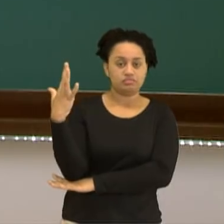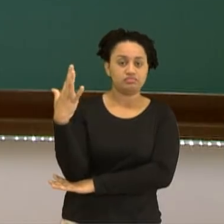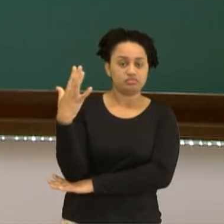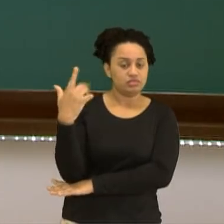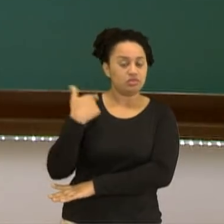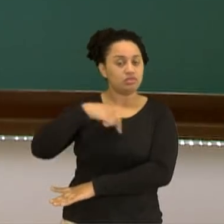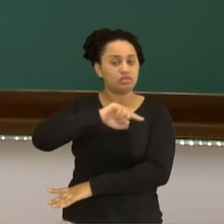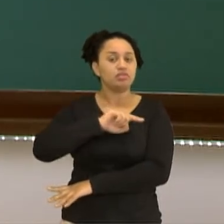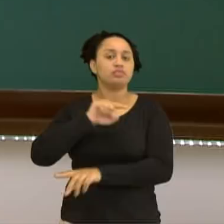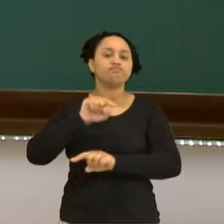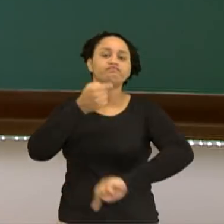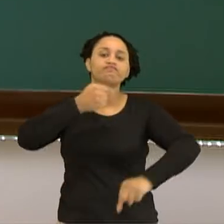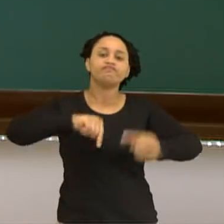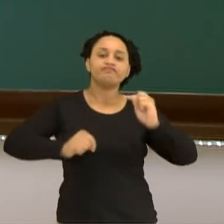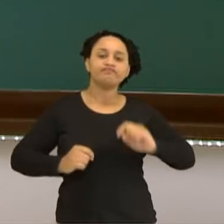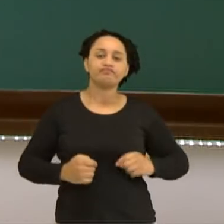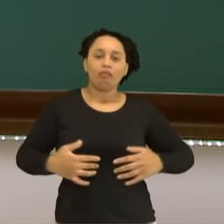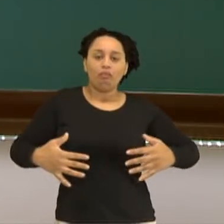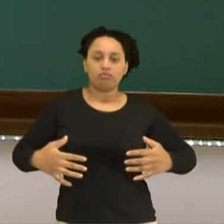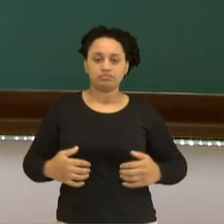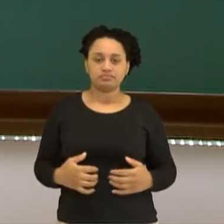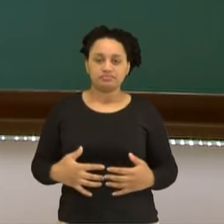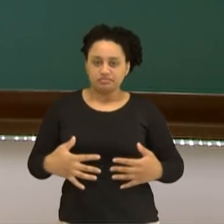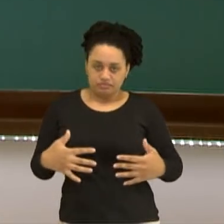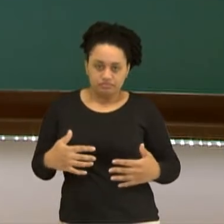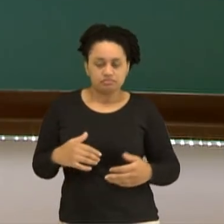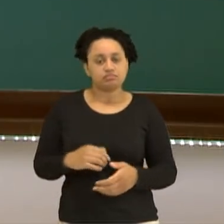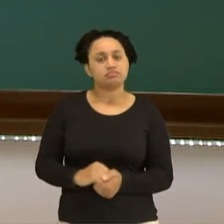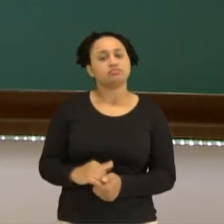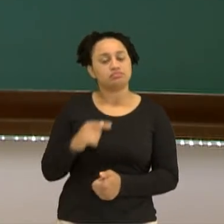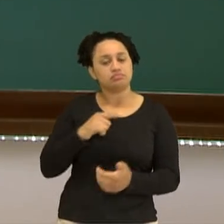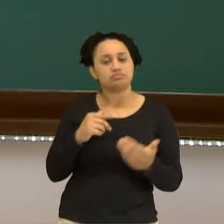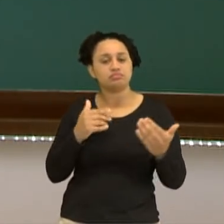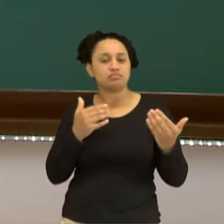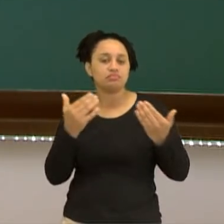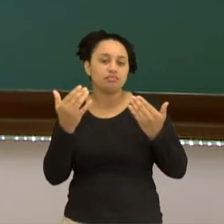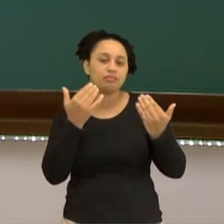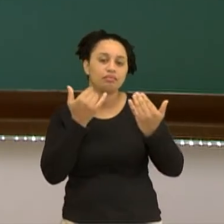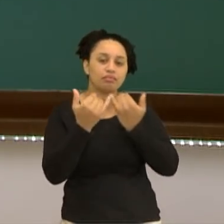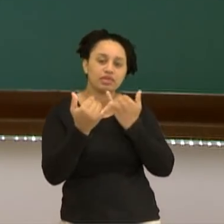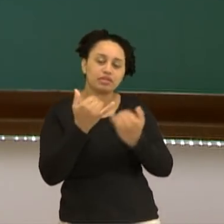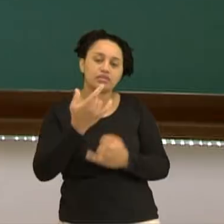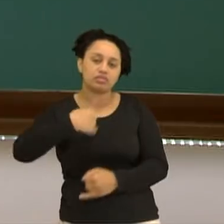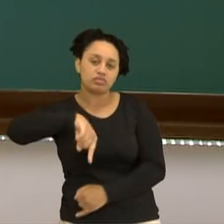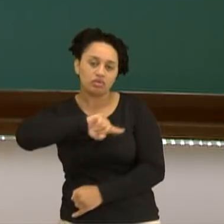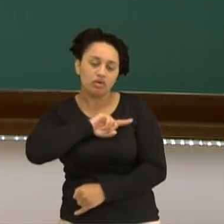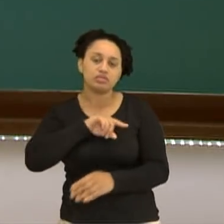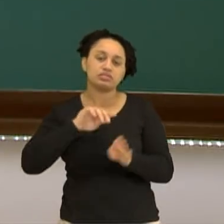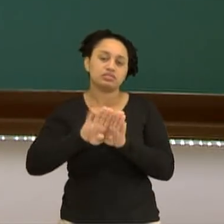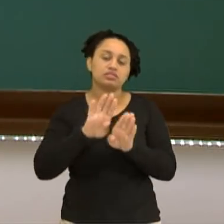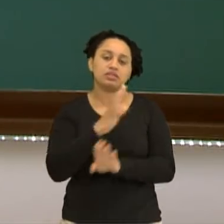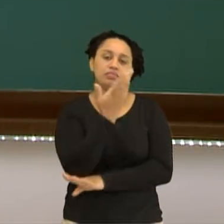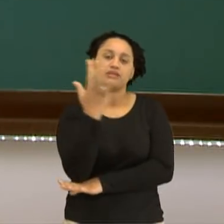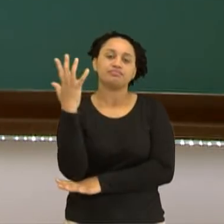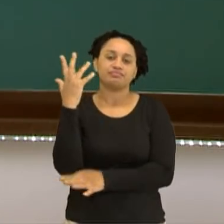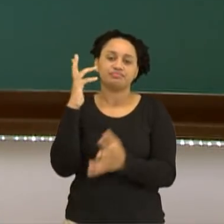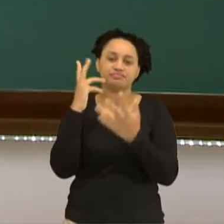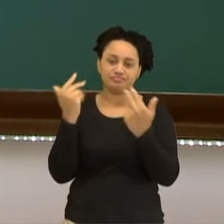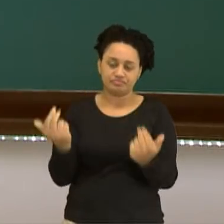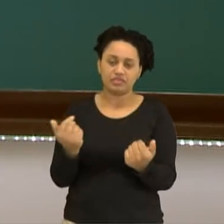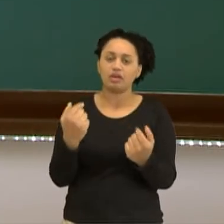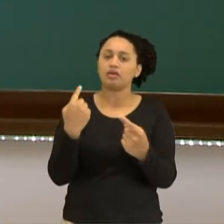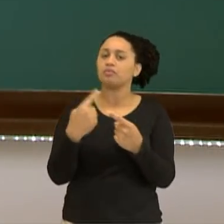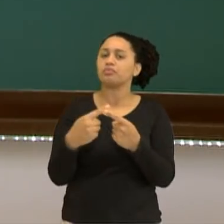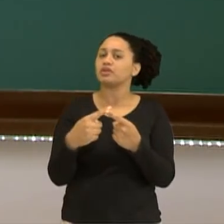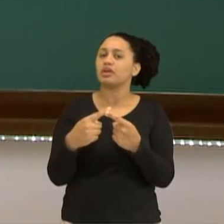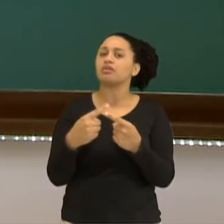relação bastante próxima entre nós e os vegetais. A relação é porque nós todos somos seres vivos, somos